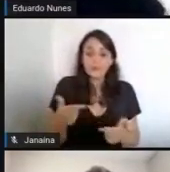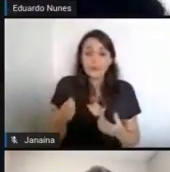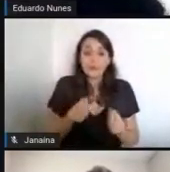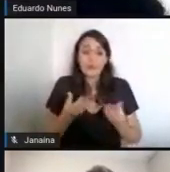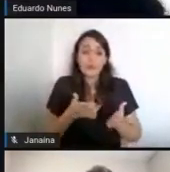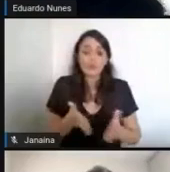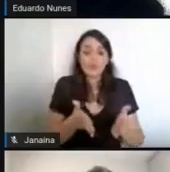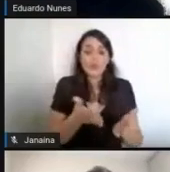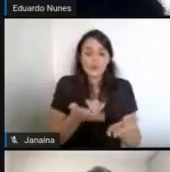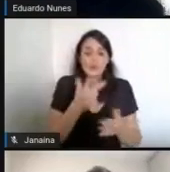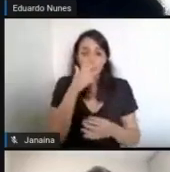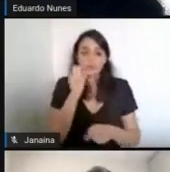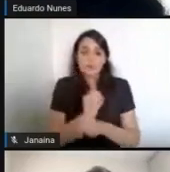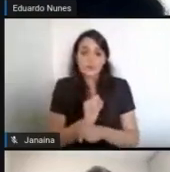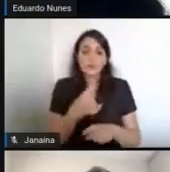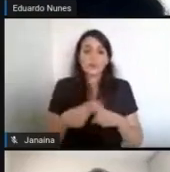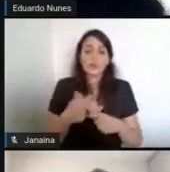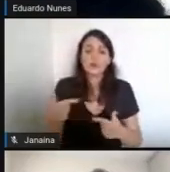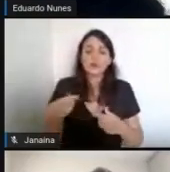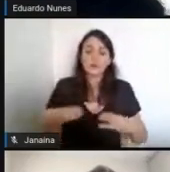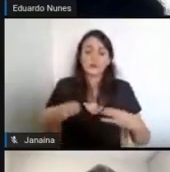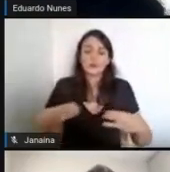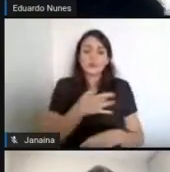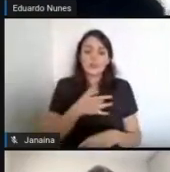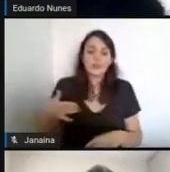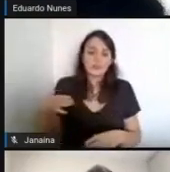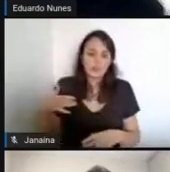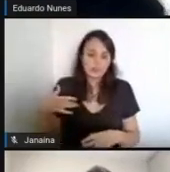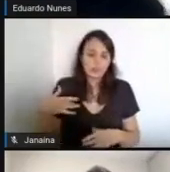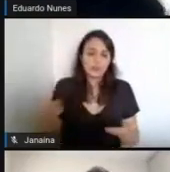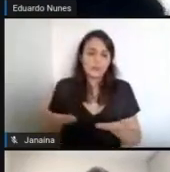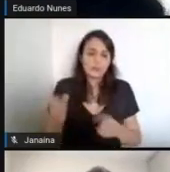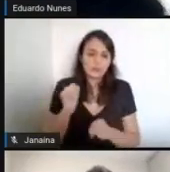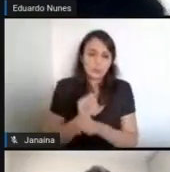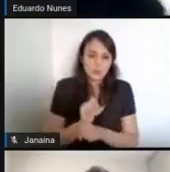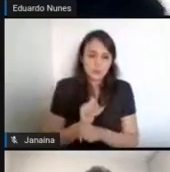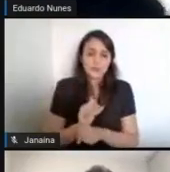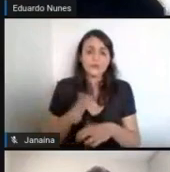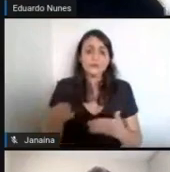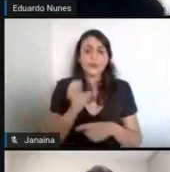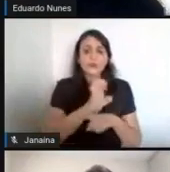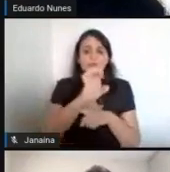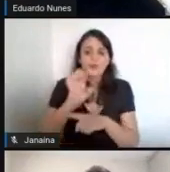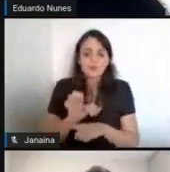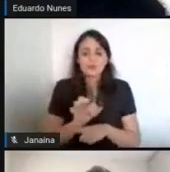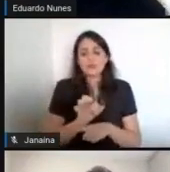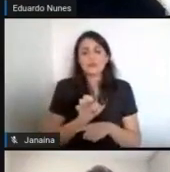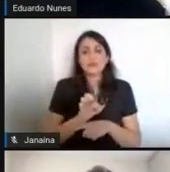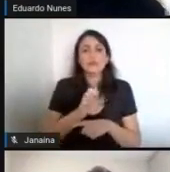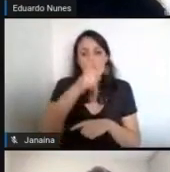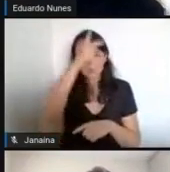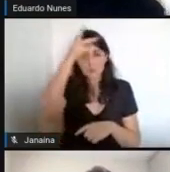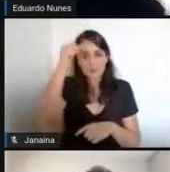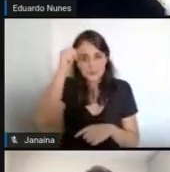participação efetiva do Ministério da Saúde nesse processo, um financiamento tripartite, ou seja, estados, municípios e a União são responsáveis